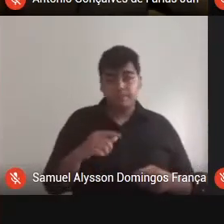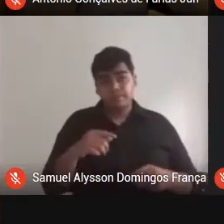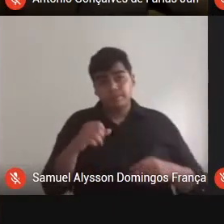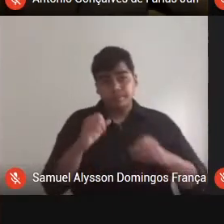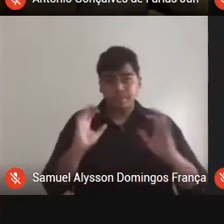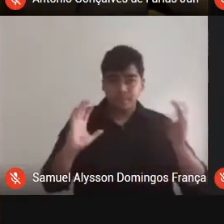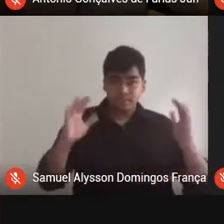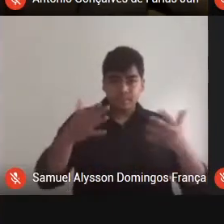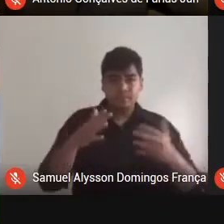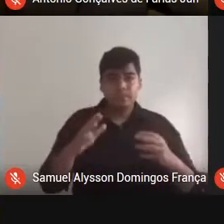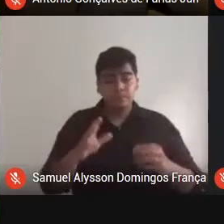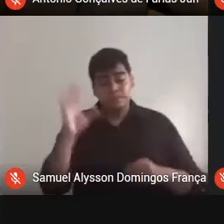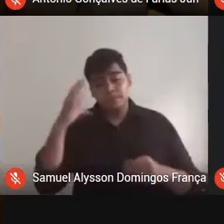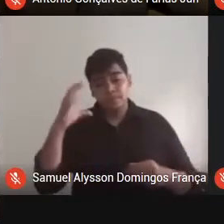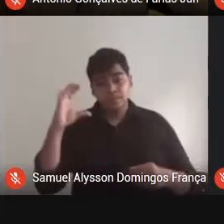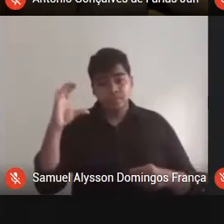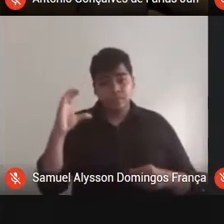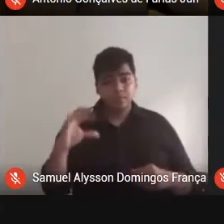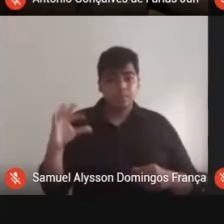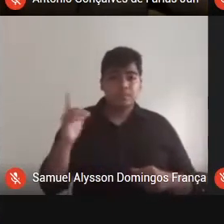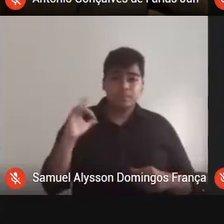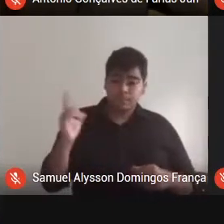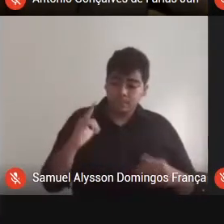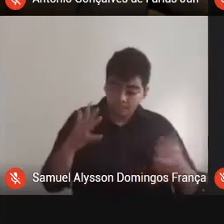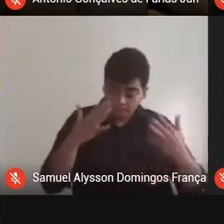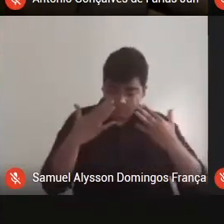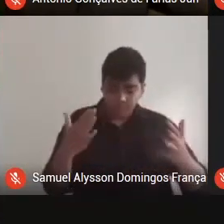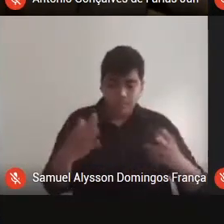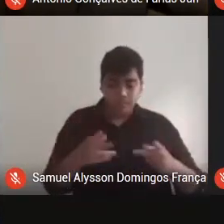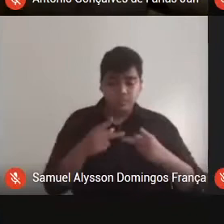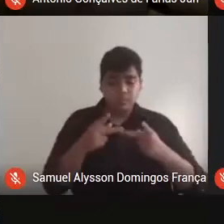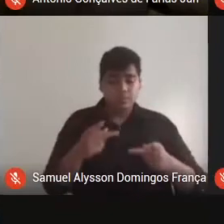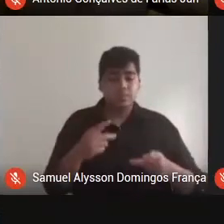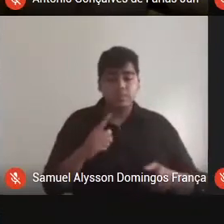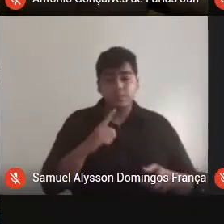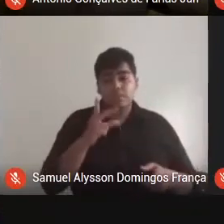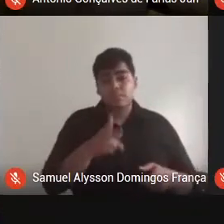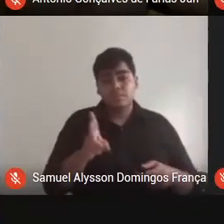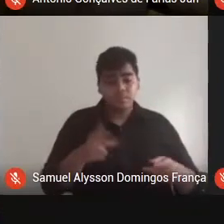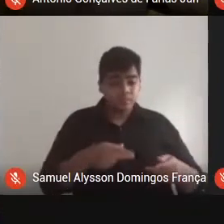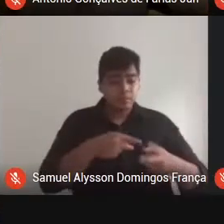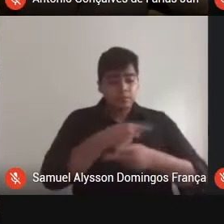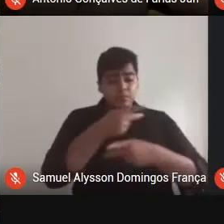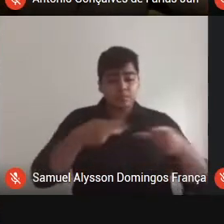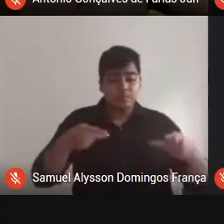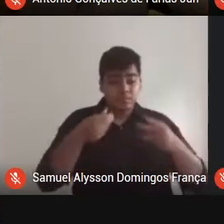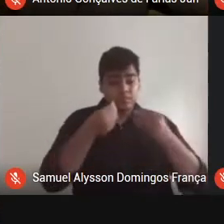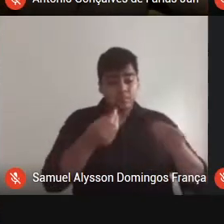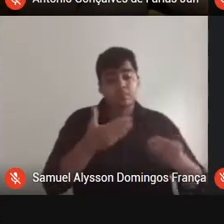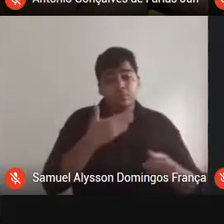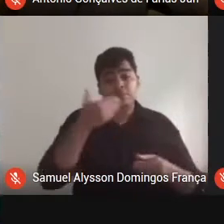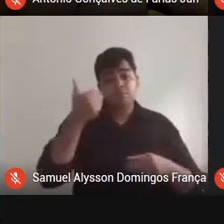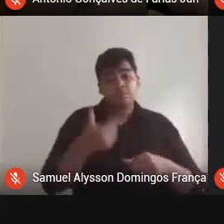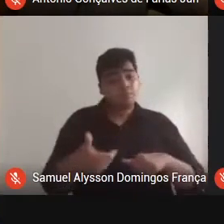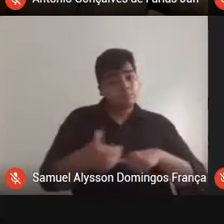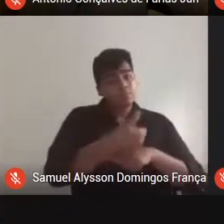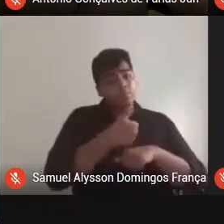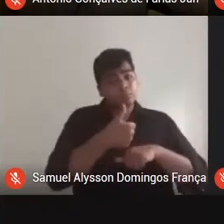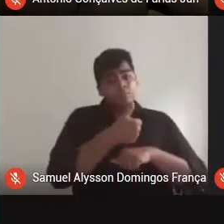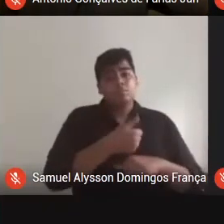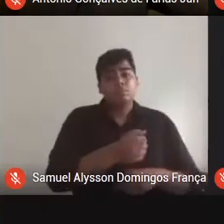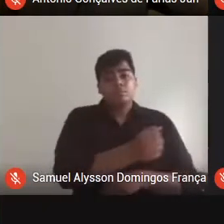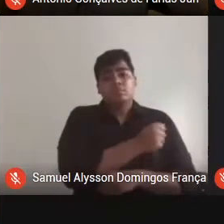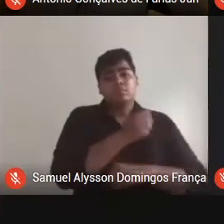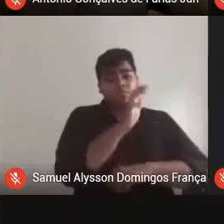jornada, faço uma exposição desses projetos e dou aí uma premiação para os melhores, uma carta de indicação para